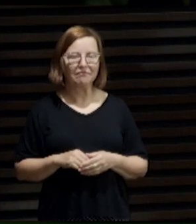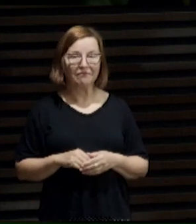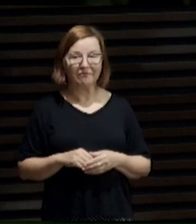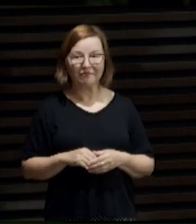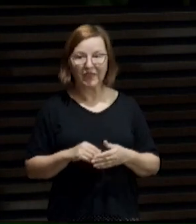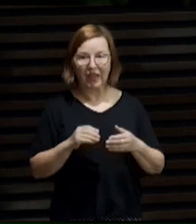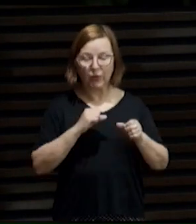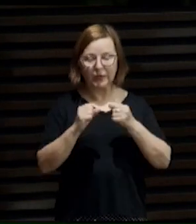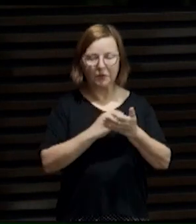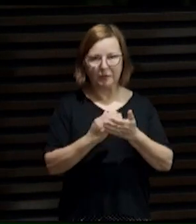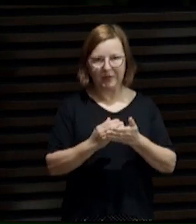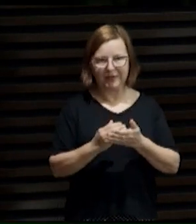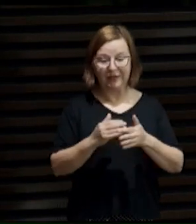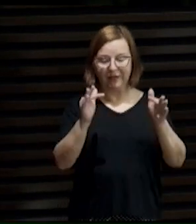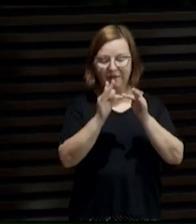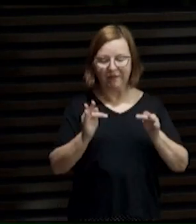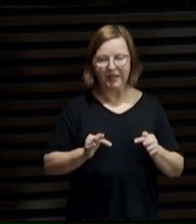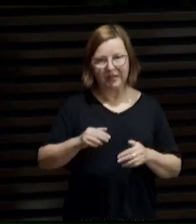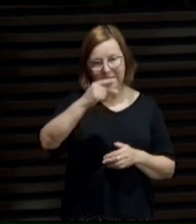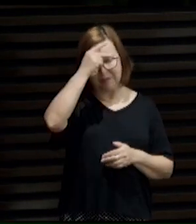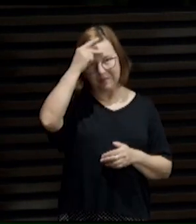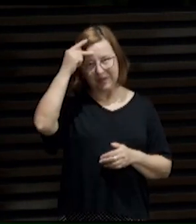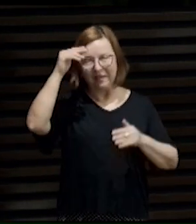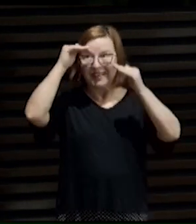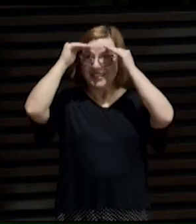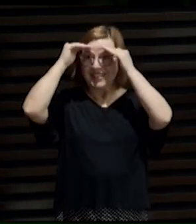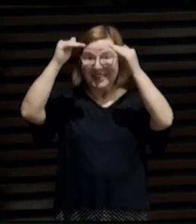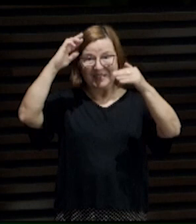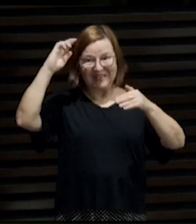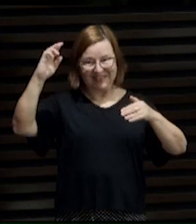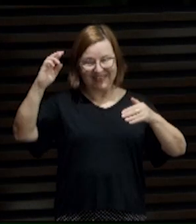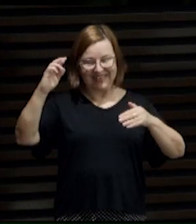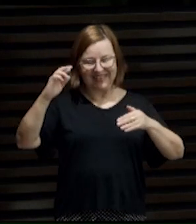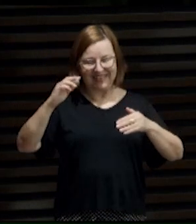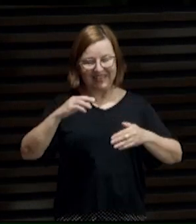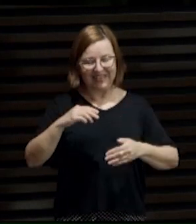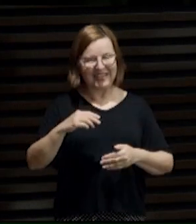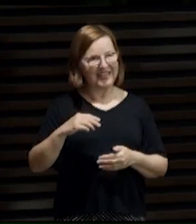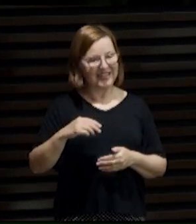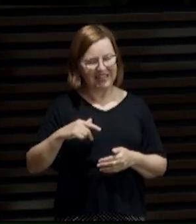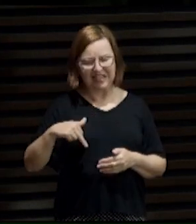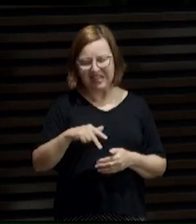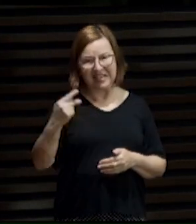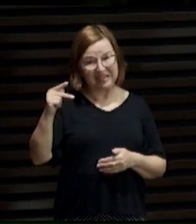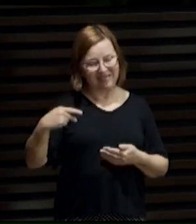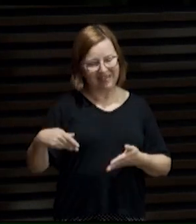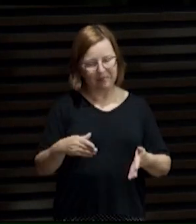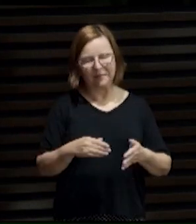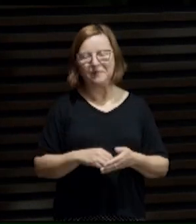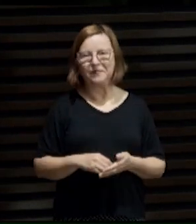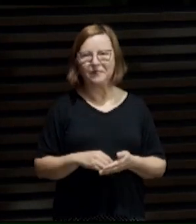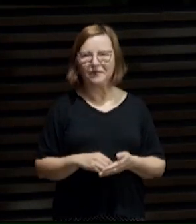bem-aventurado aquele que teme ao Senhor e anda nos seus caminhos. Passa-se o verso 2, o